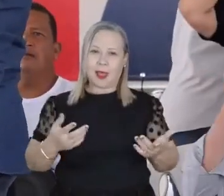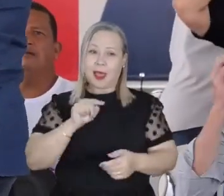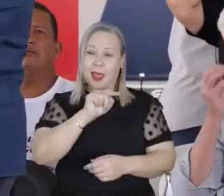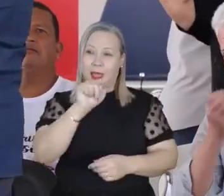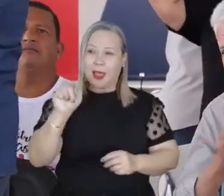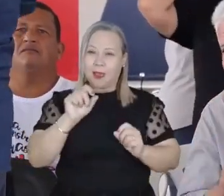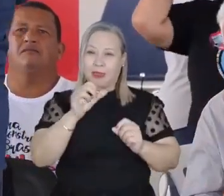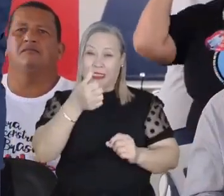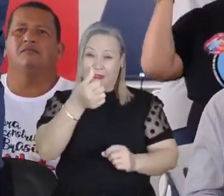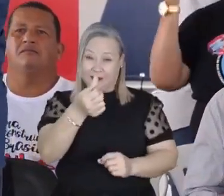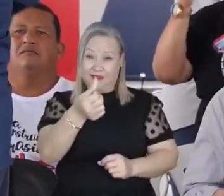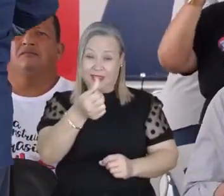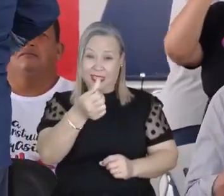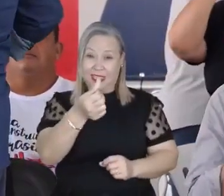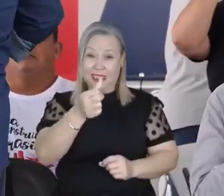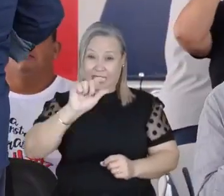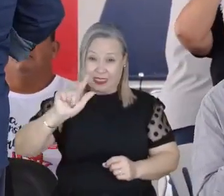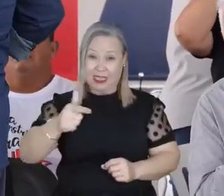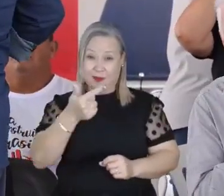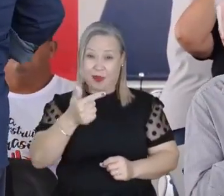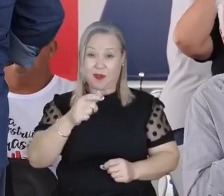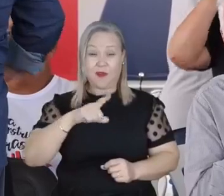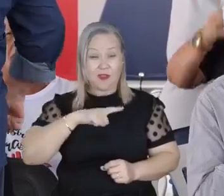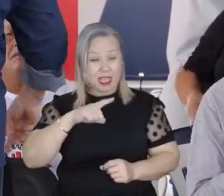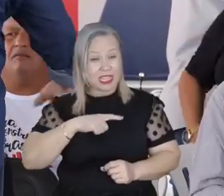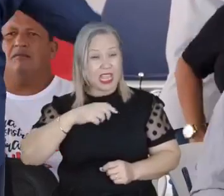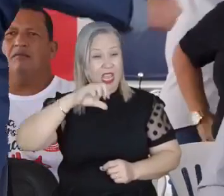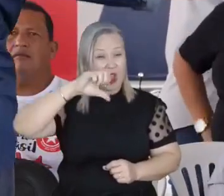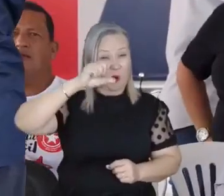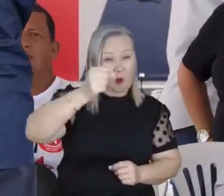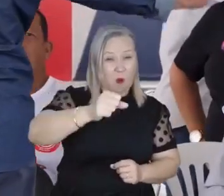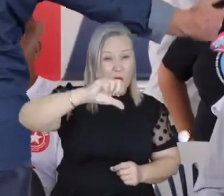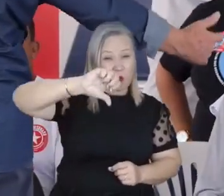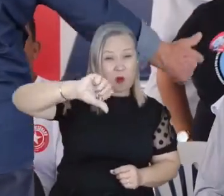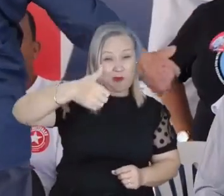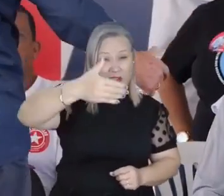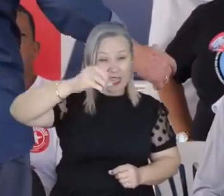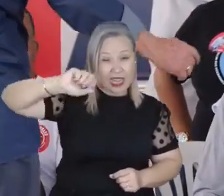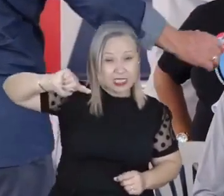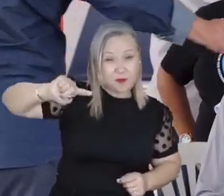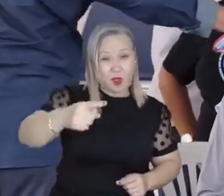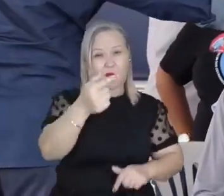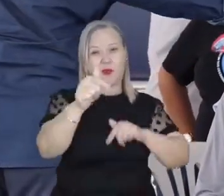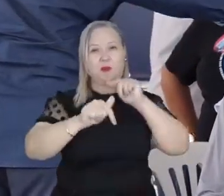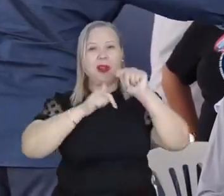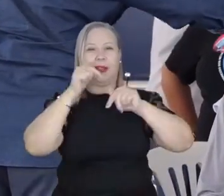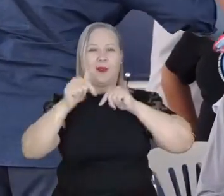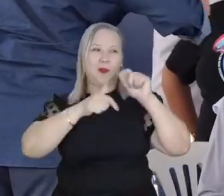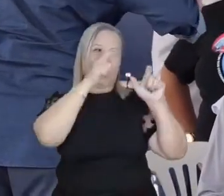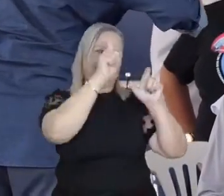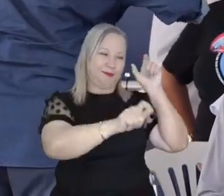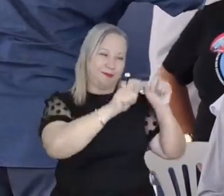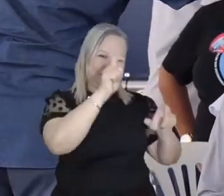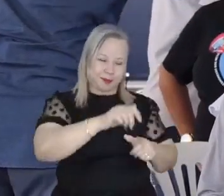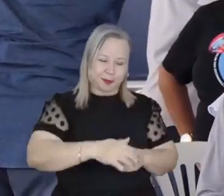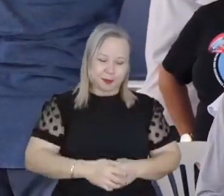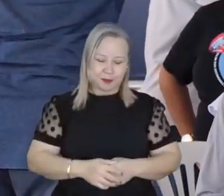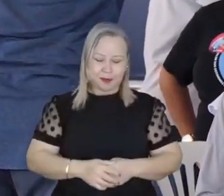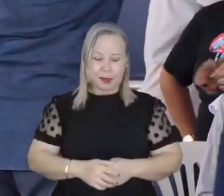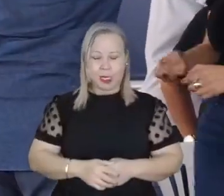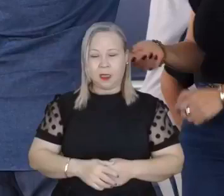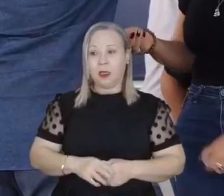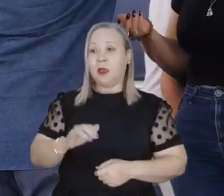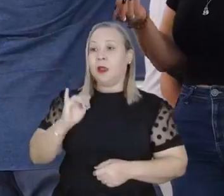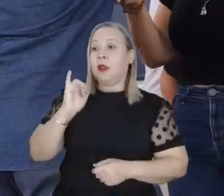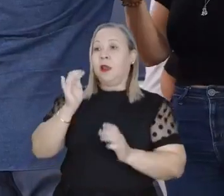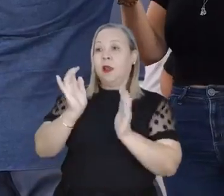ter 8, 9 ou 10 mil trabalhadores. Lula, e a classe empresarial tem que estar do seu lado,